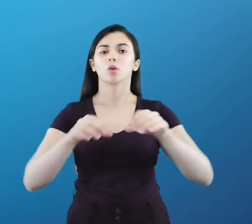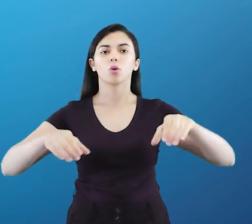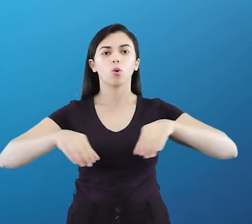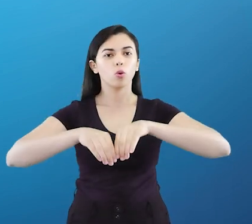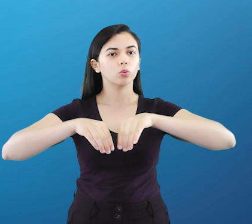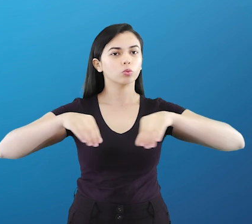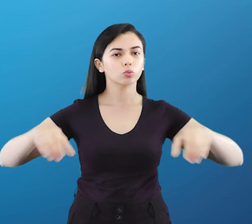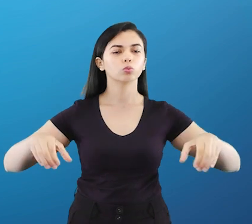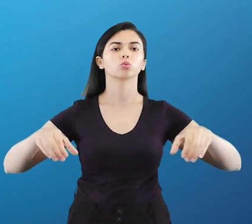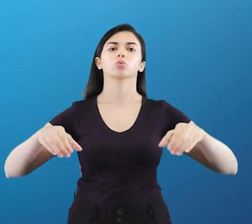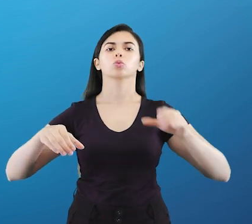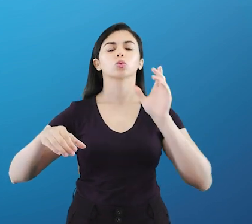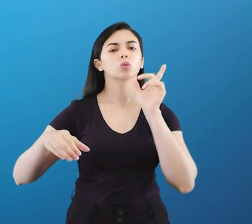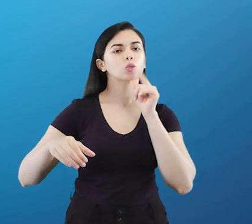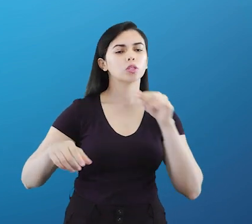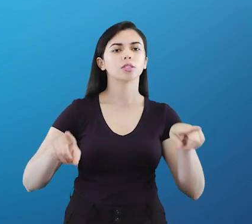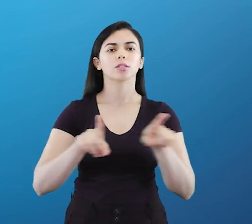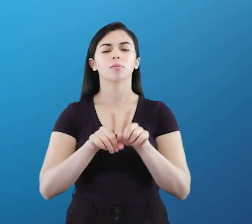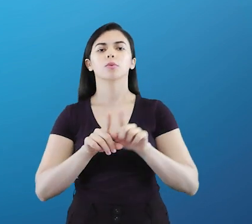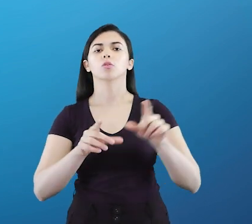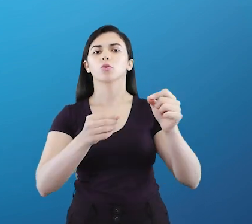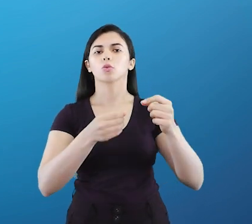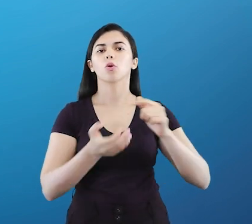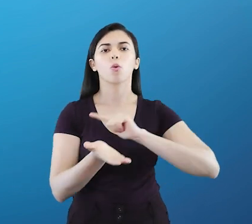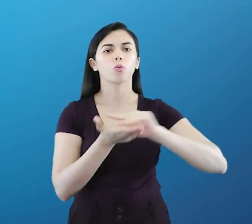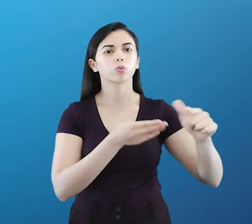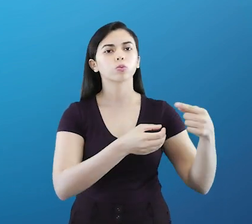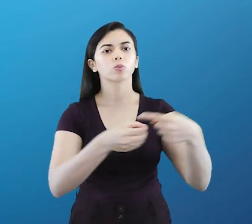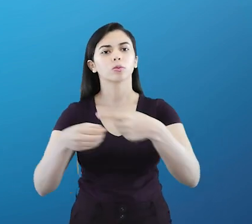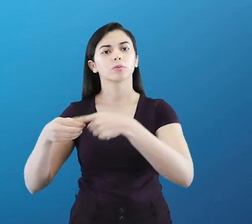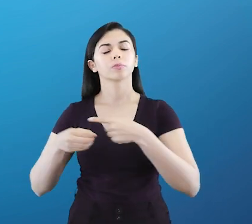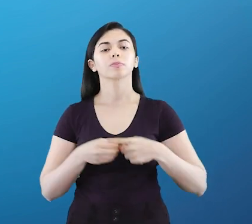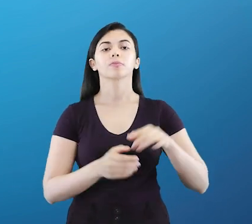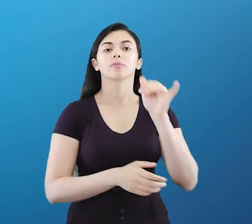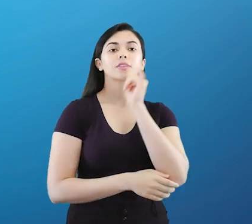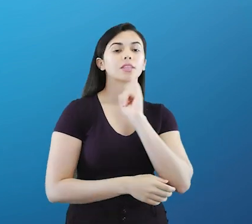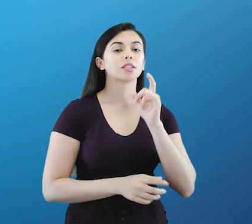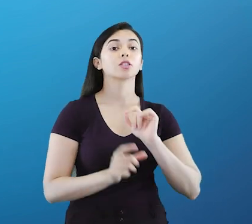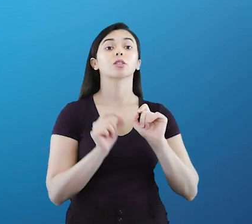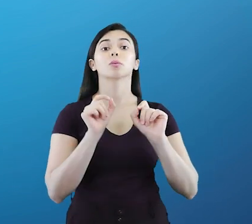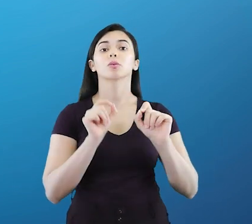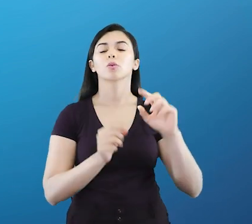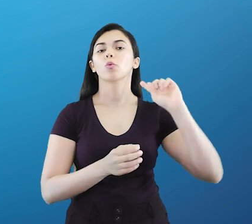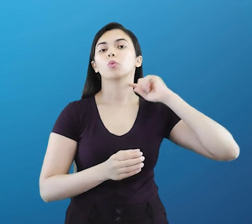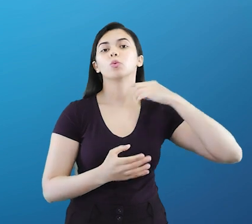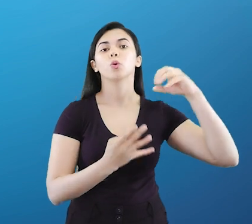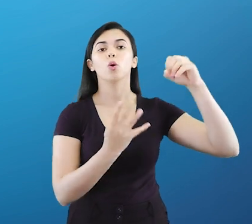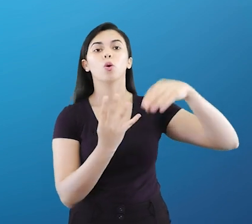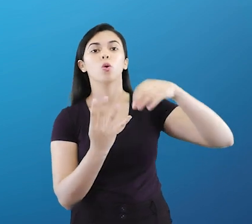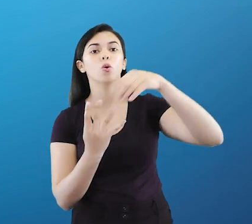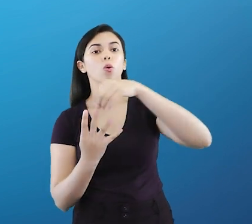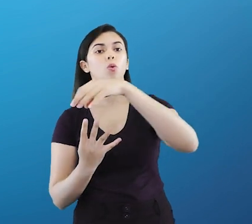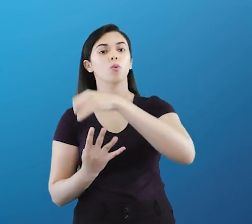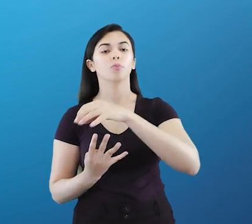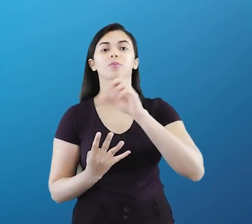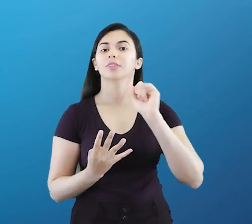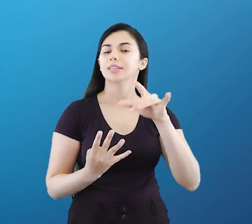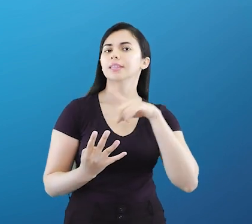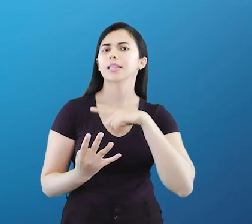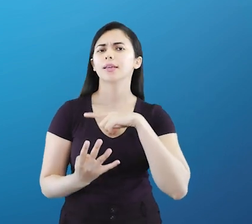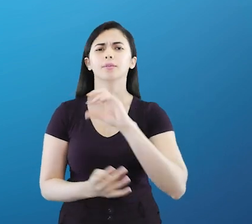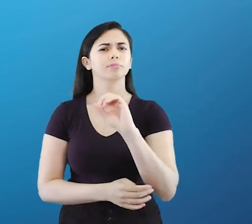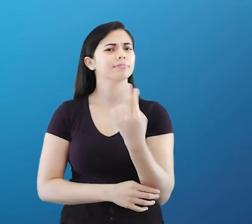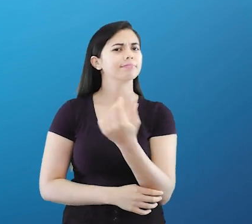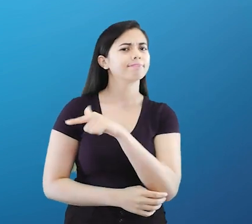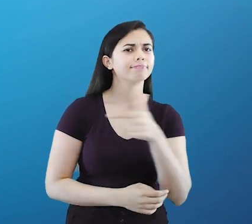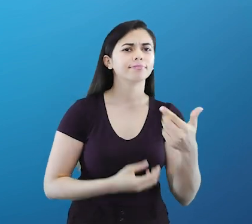sanitário, limpeza urbana. Aqui na limpeza urbana nós temos, por exemplo, a coleta de lixo. A coleta de lixo é regular?